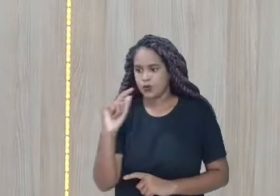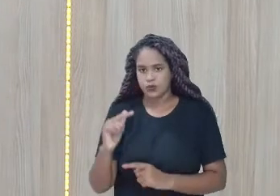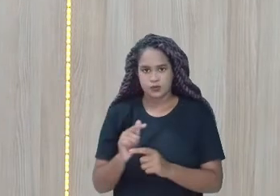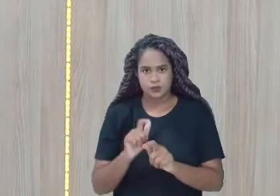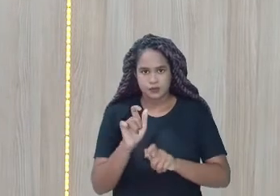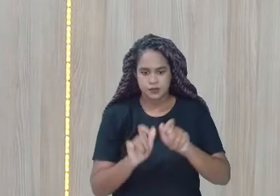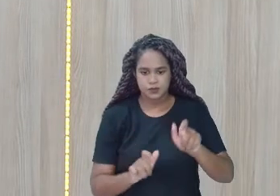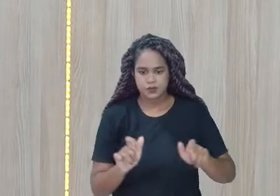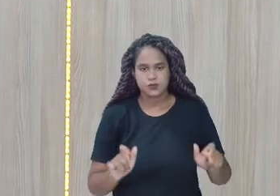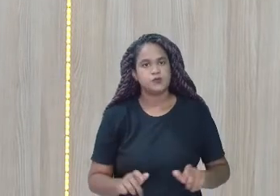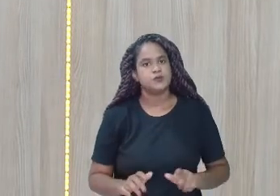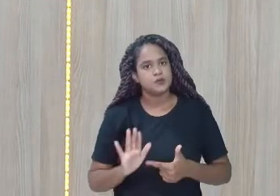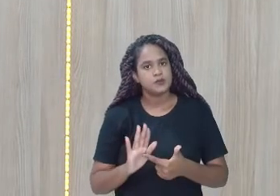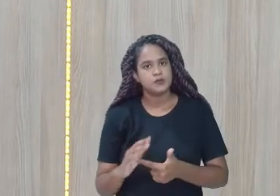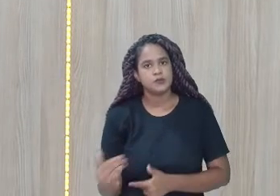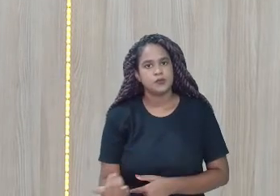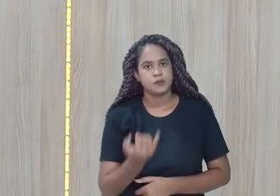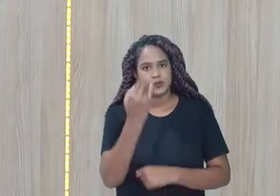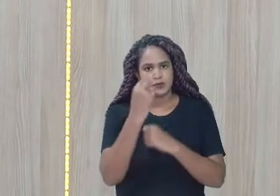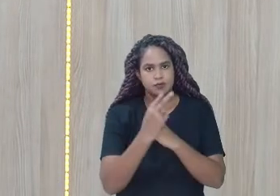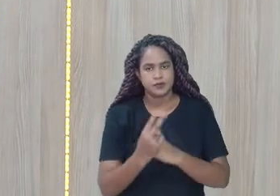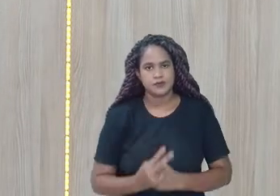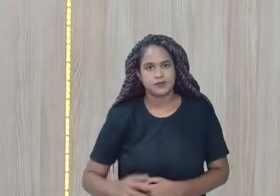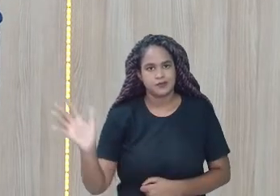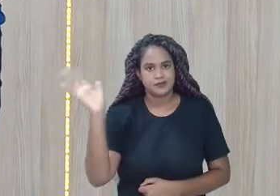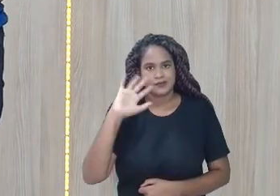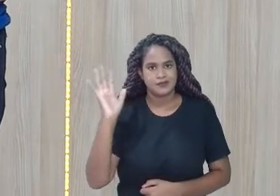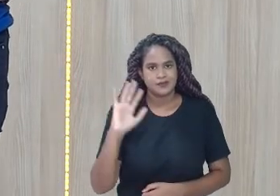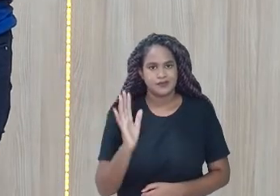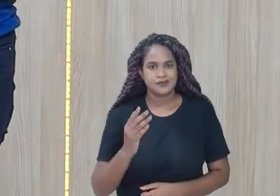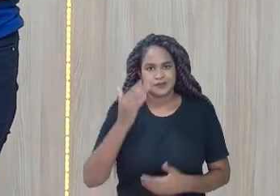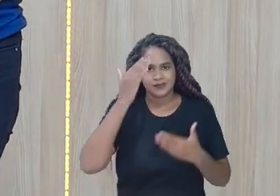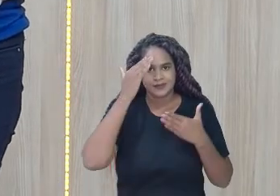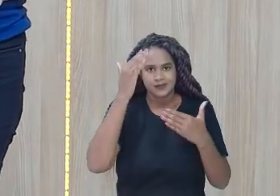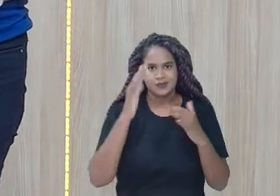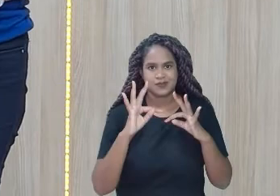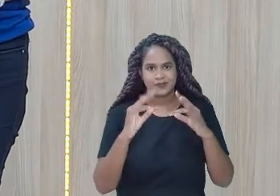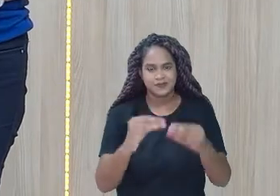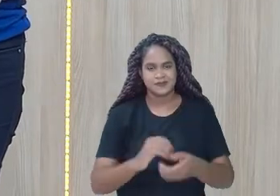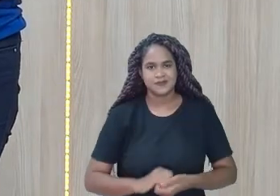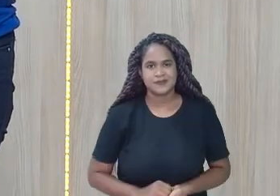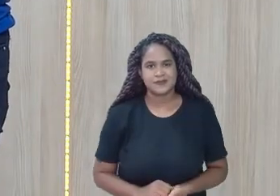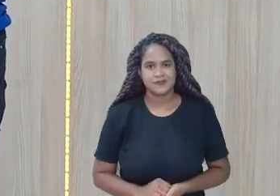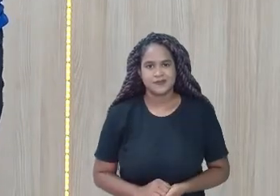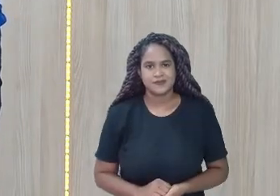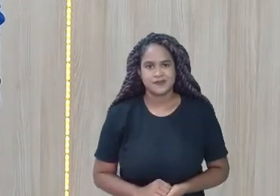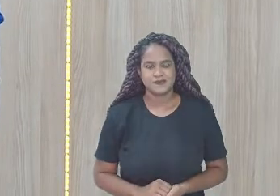mostrar realmente da importância da prevenção. Tchau, tchau, pessoal. Obrigada a todos vocês.